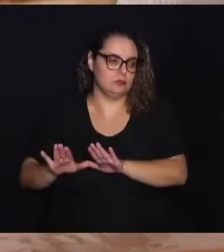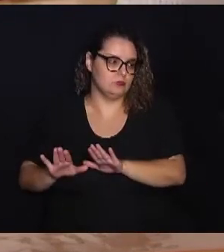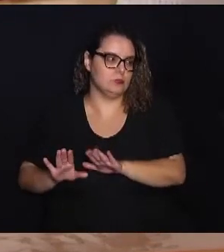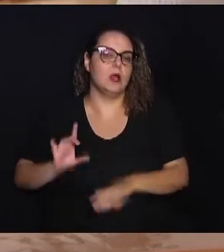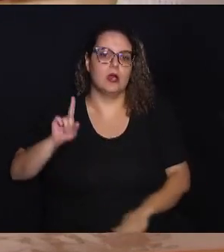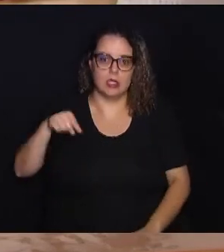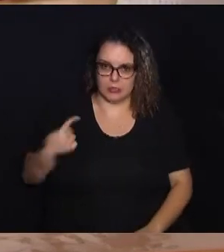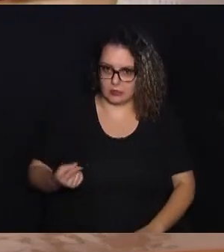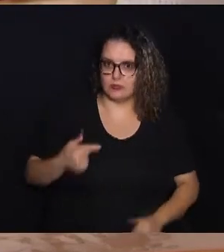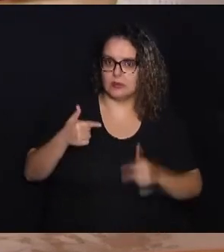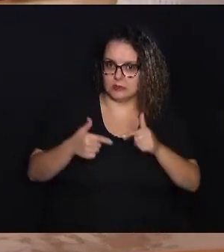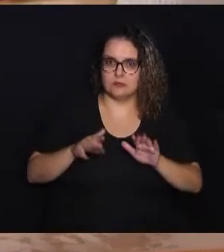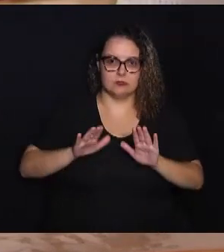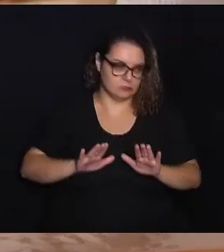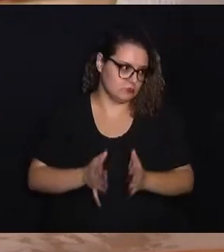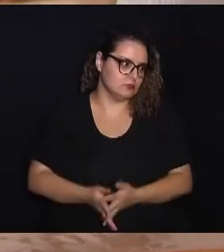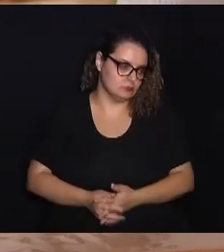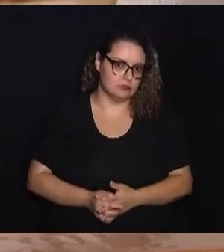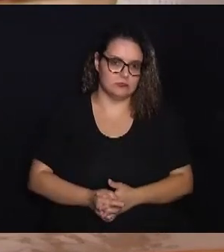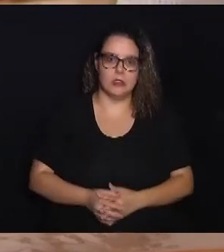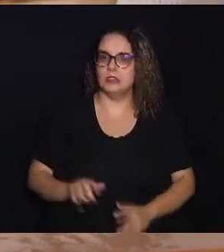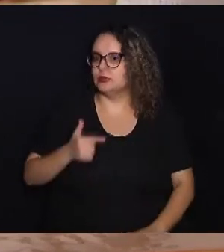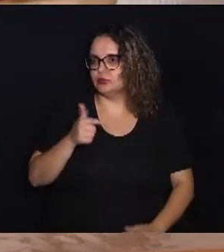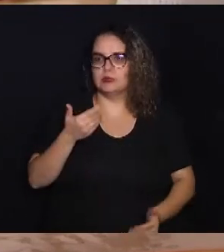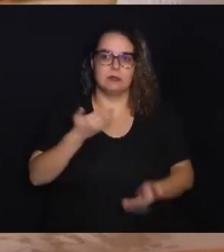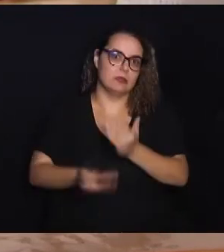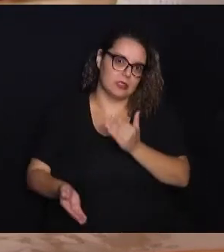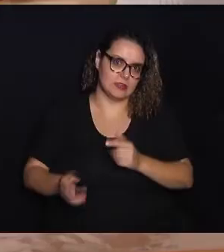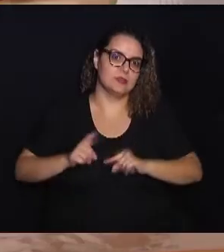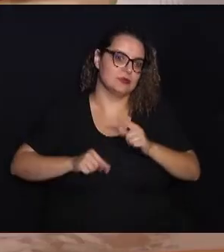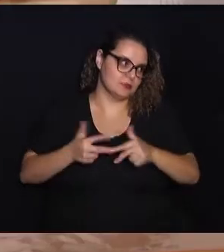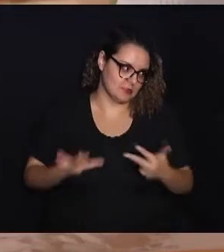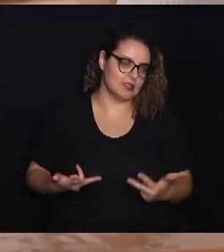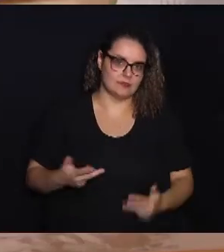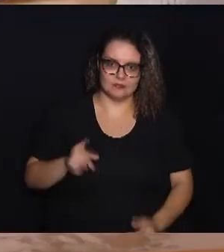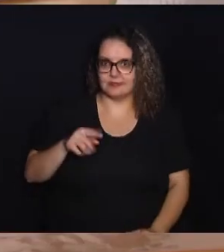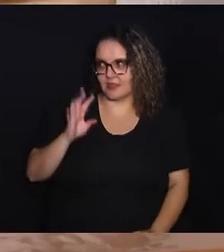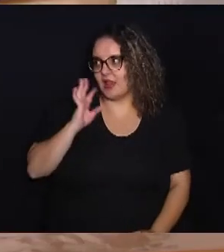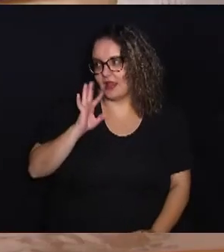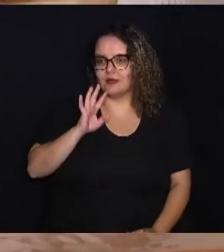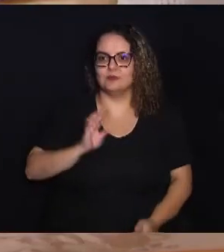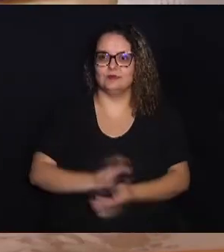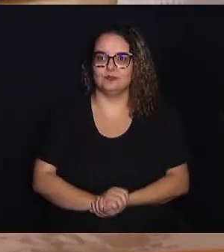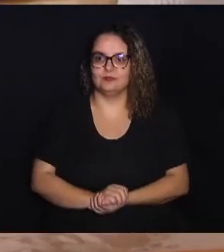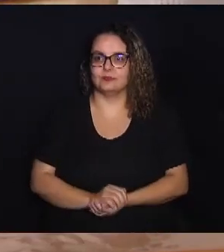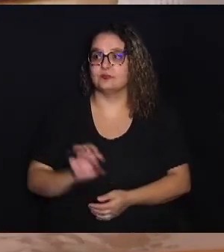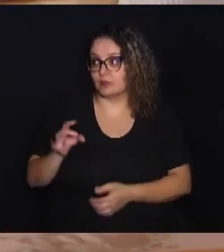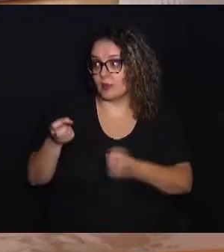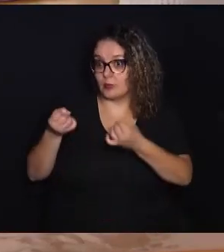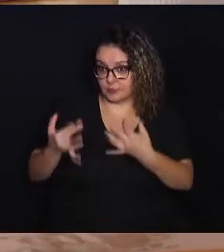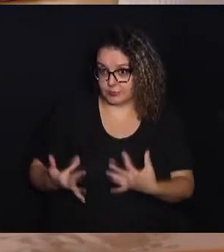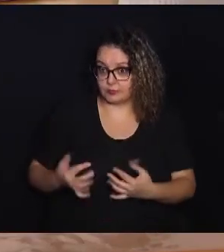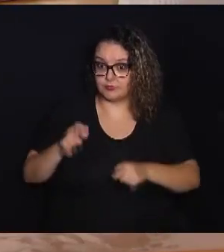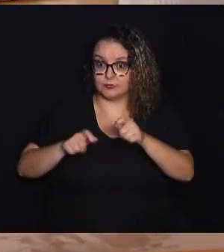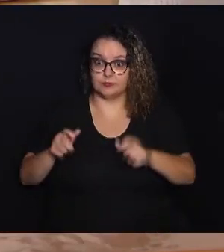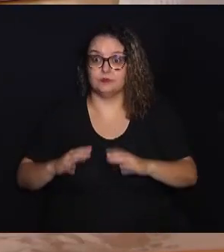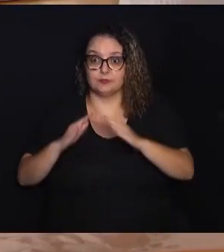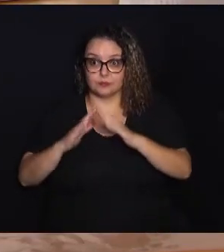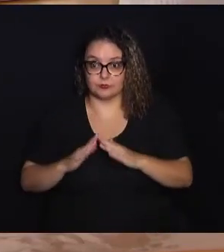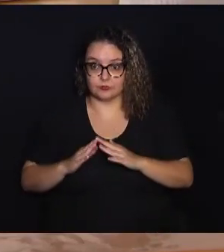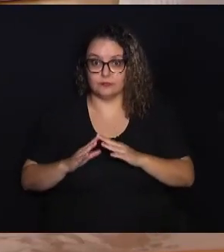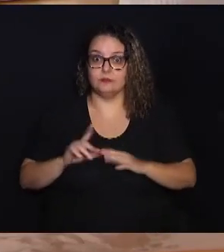possibilidades criativas, né? Vai encontrando isso ao longo do caminho. Então, ó, agora a gente tem uma bolinha bem